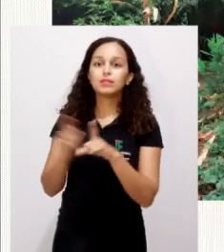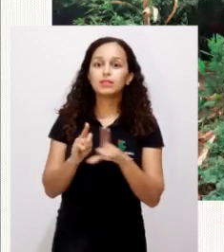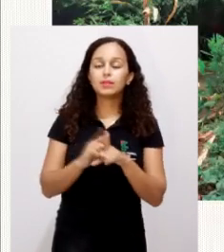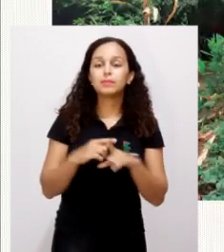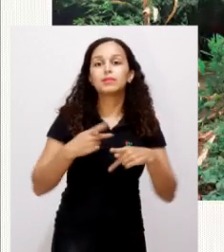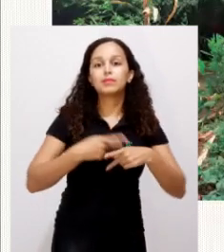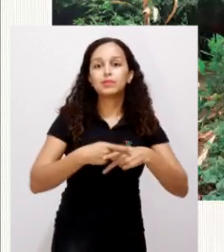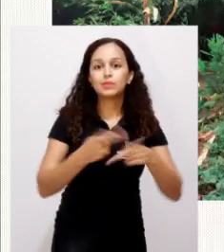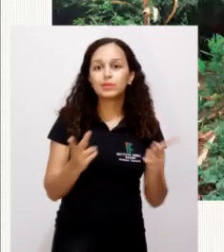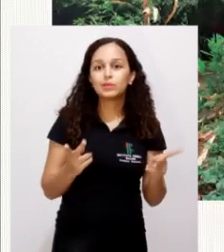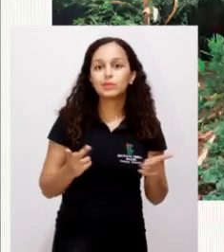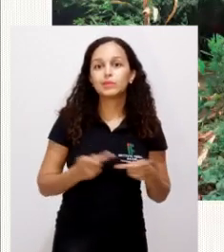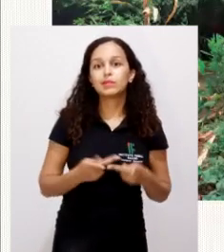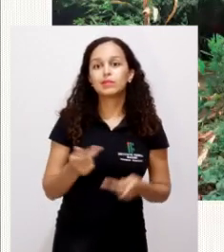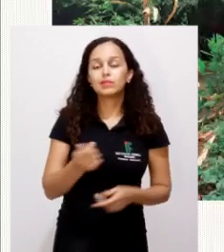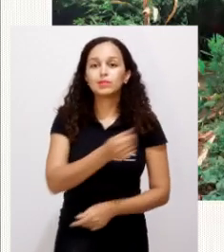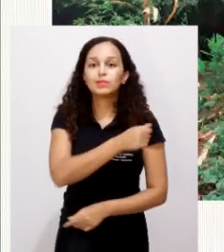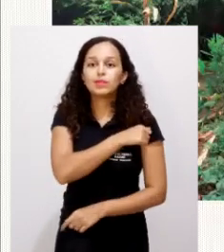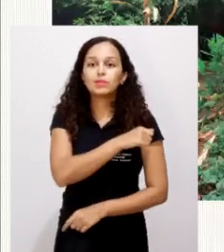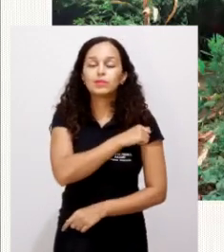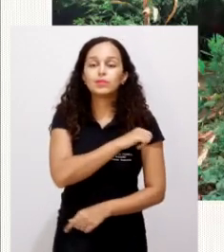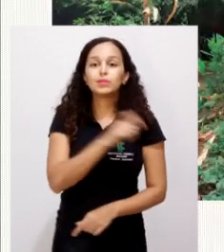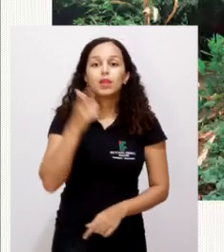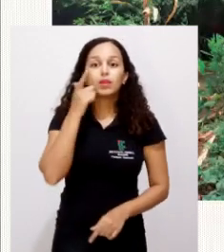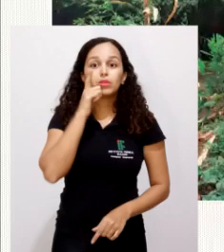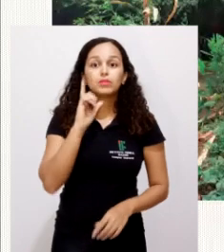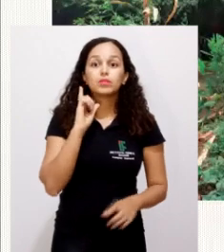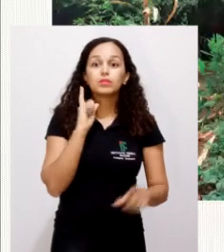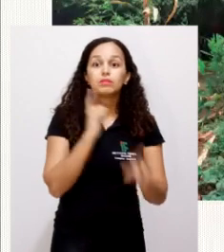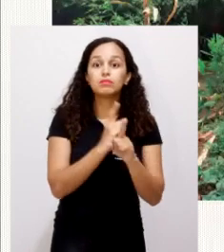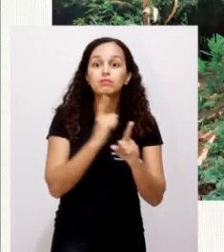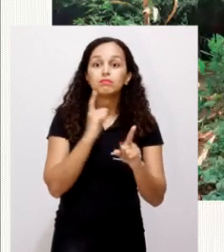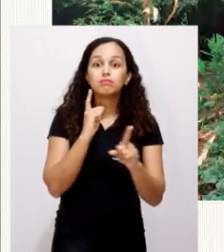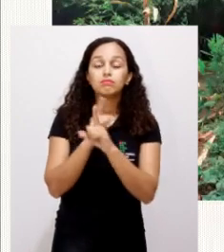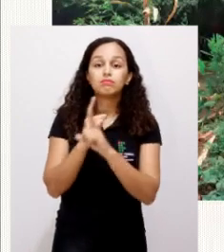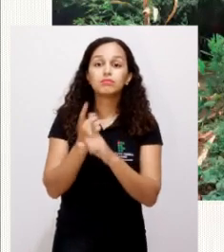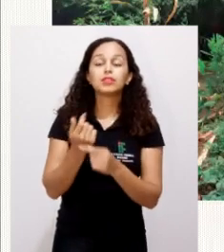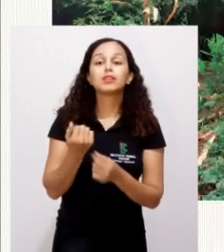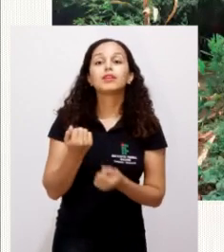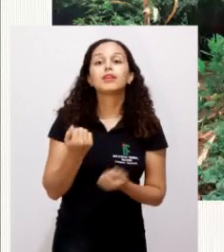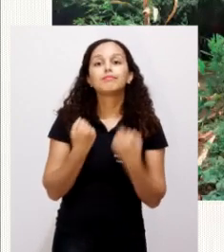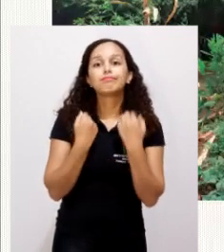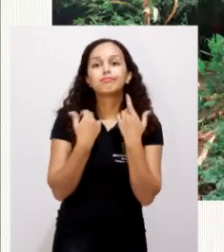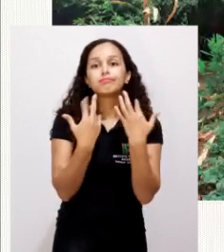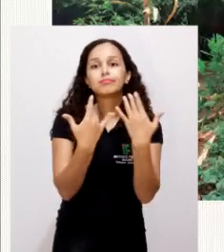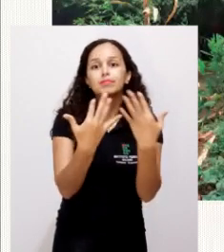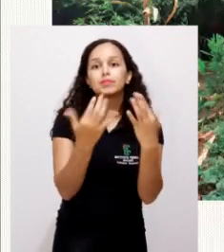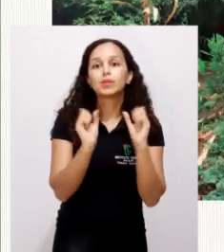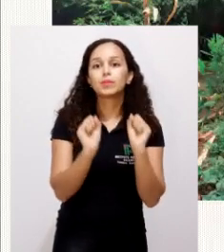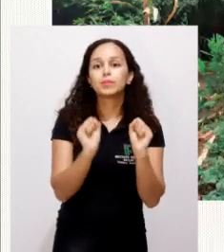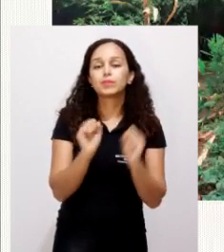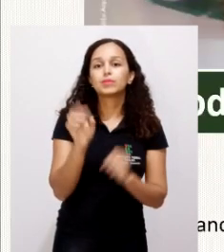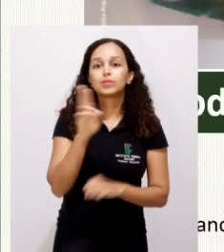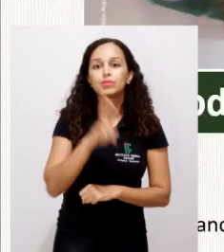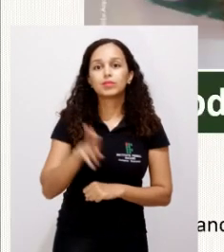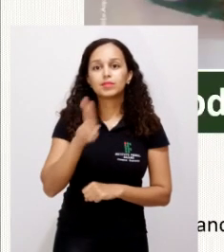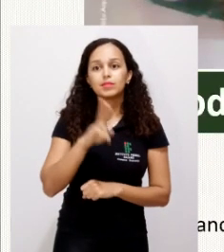aluno, para que possa se identificar que essas plantas são utilizadas, podem ser utilizadas como